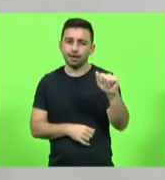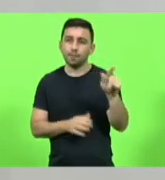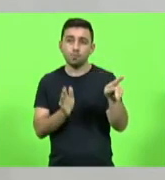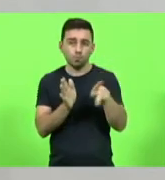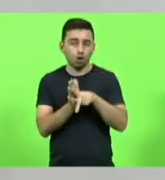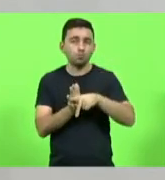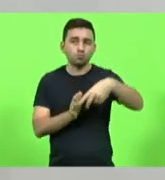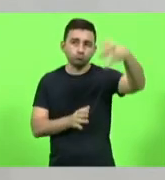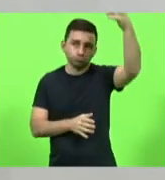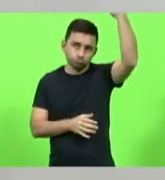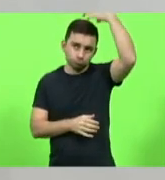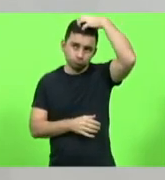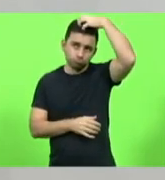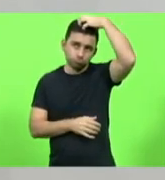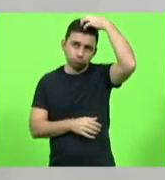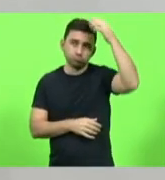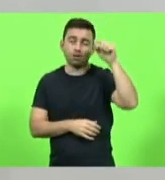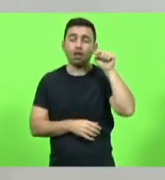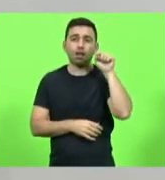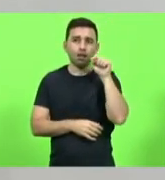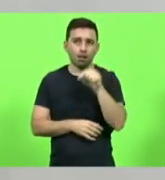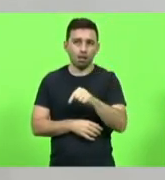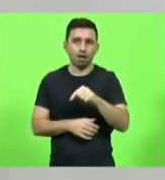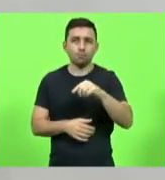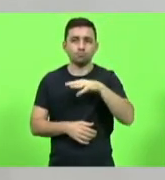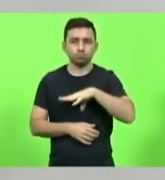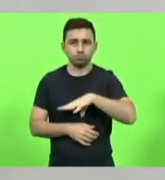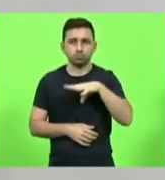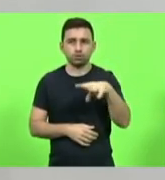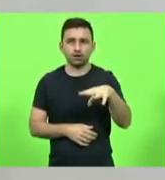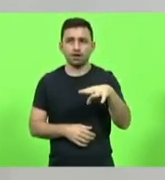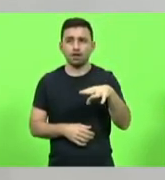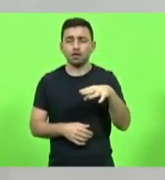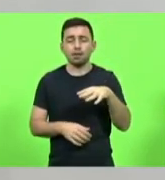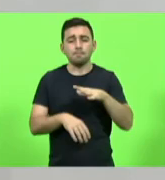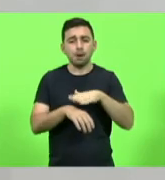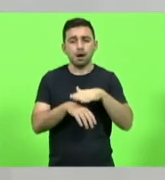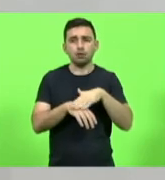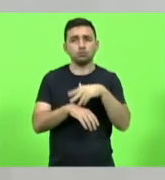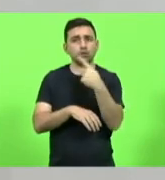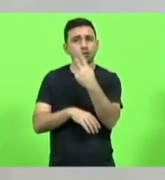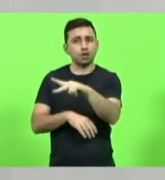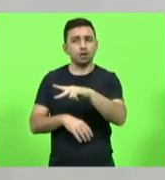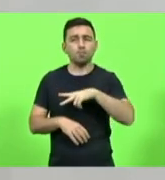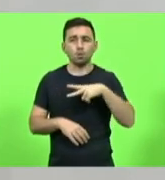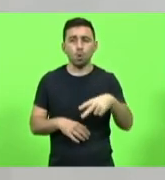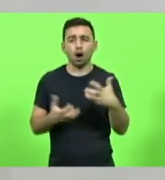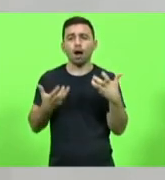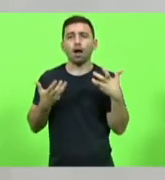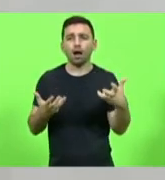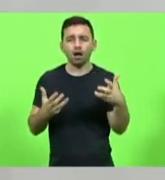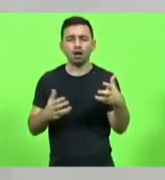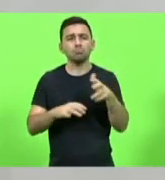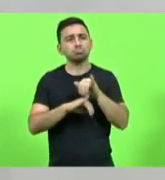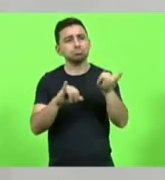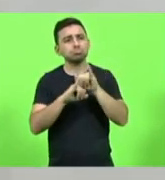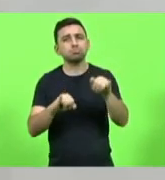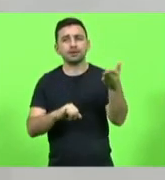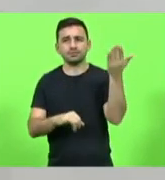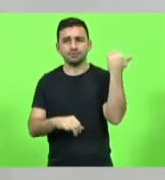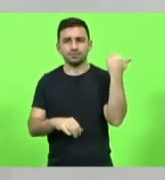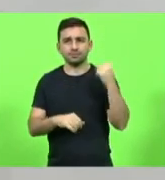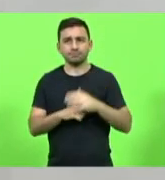portuguesa, que somente publicava aquilo que Portugal queria. O Correio